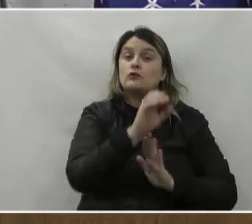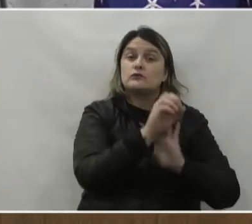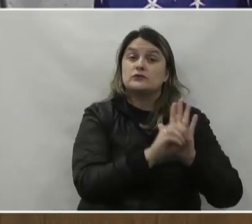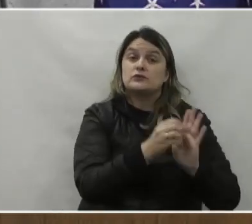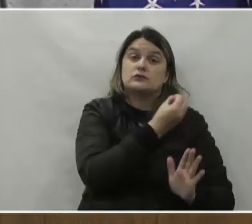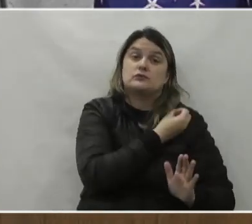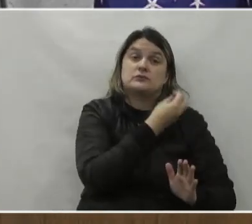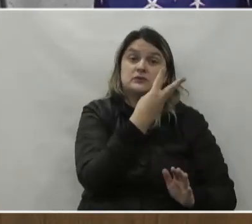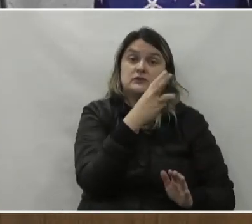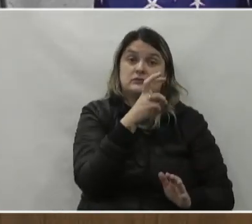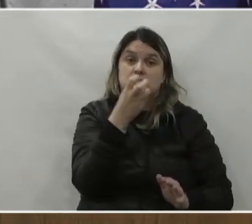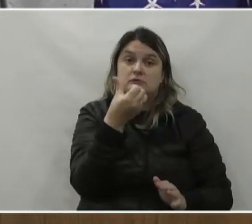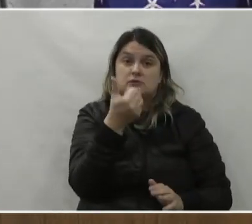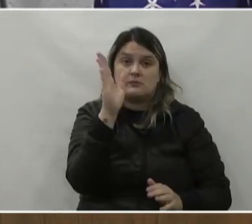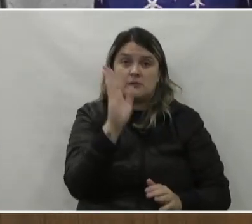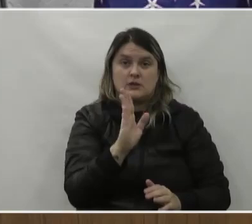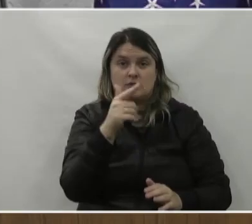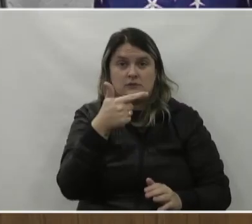número